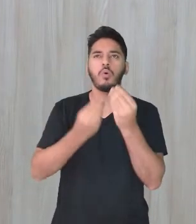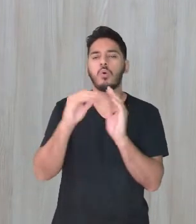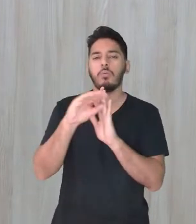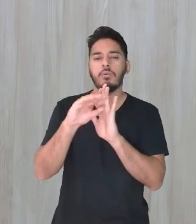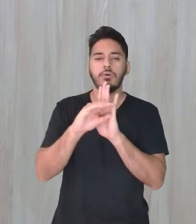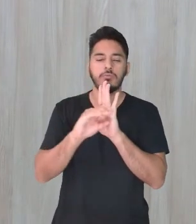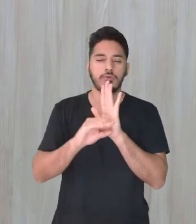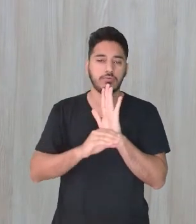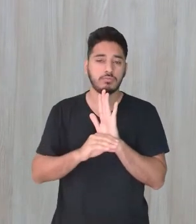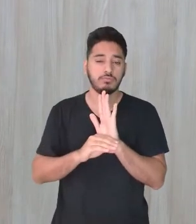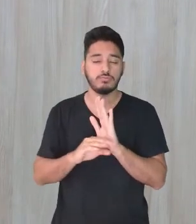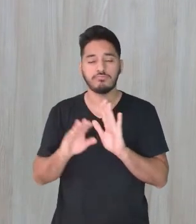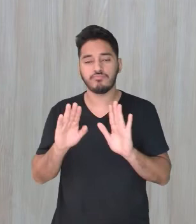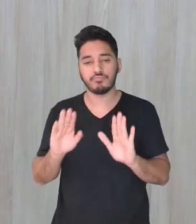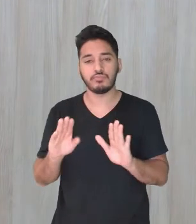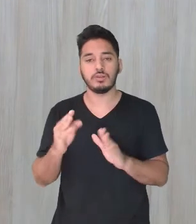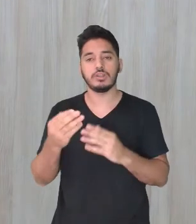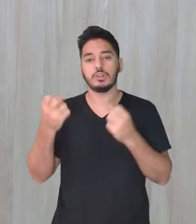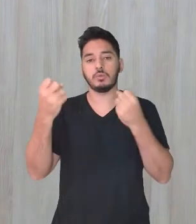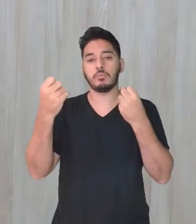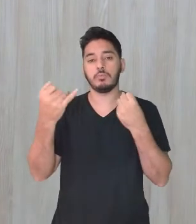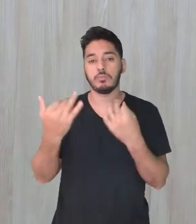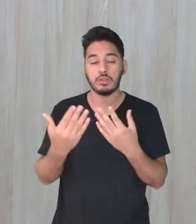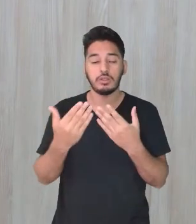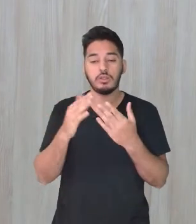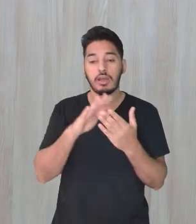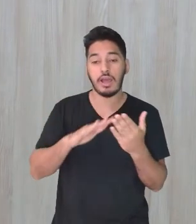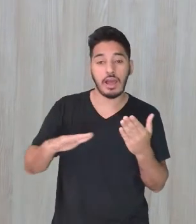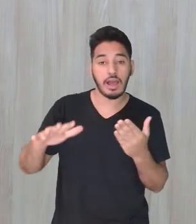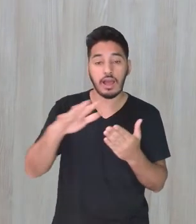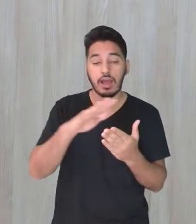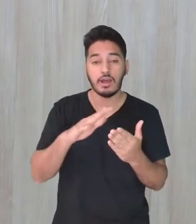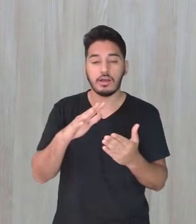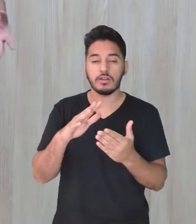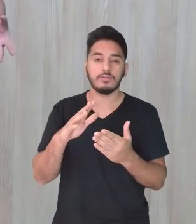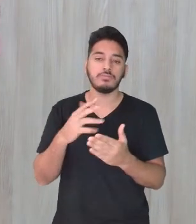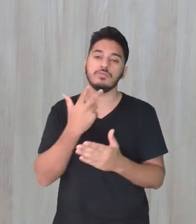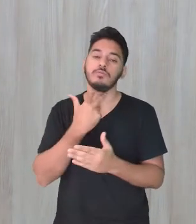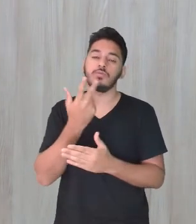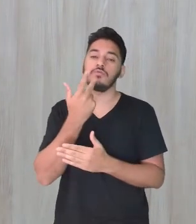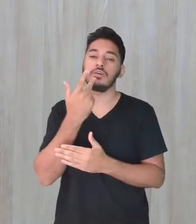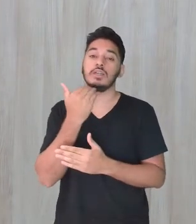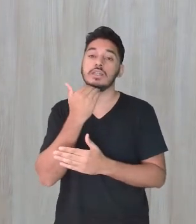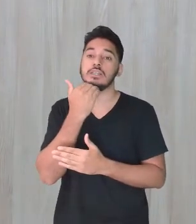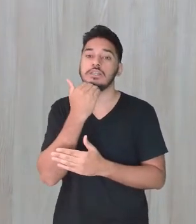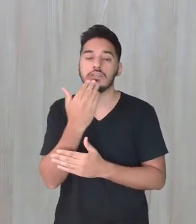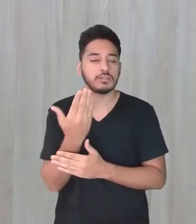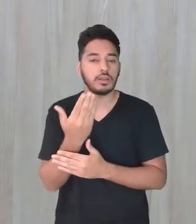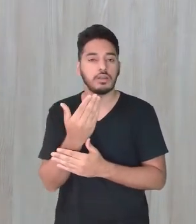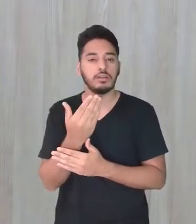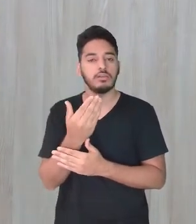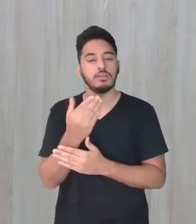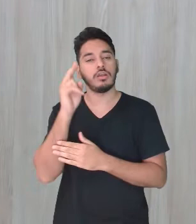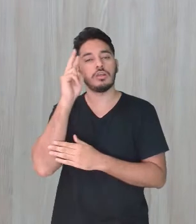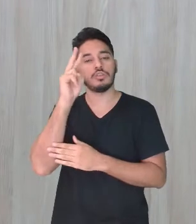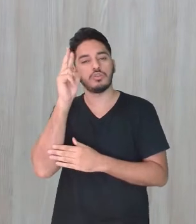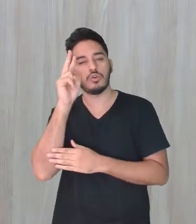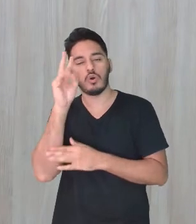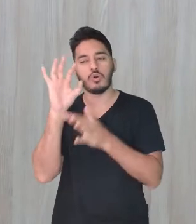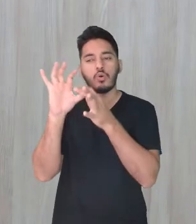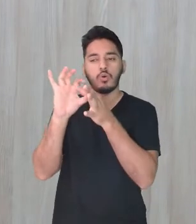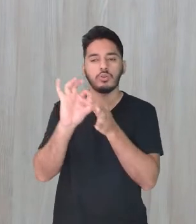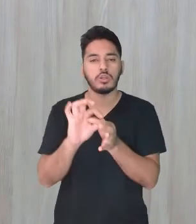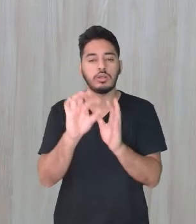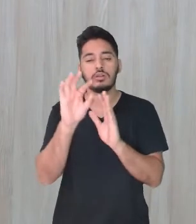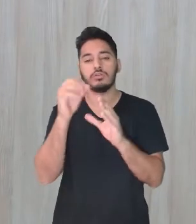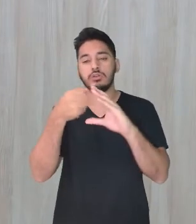né? Por mais que a gente especifique para a nossa área, a gente não pode falar da dança sem falar do seu contexto histórico, nem sobre as